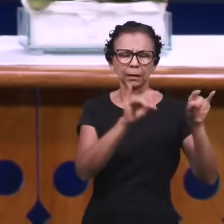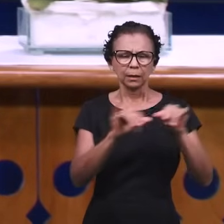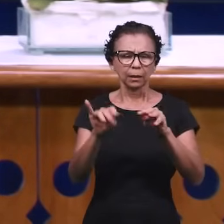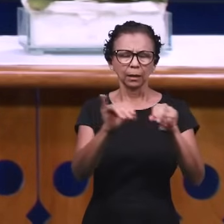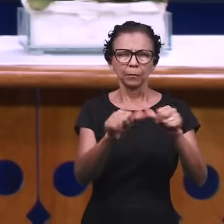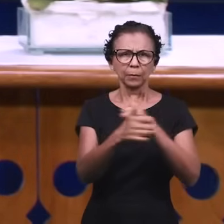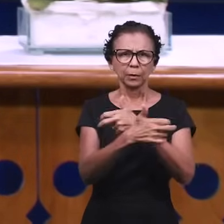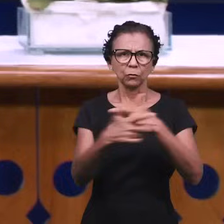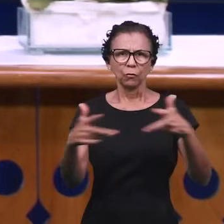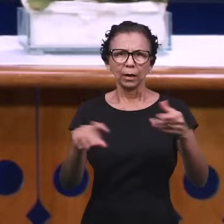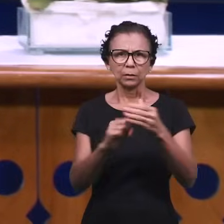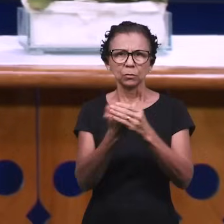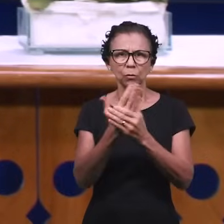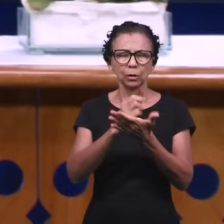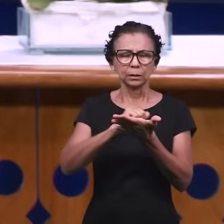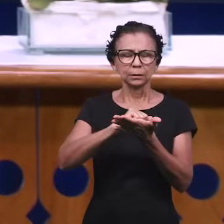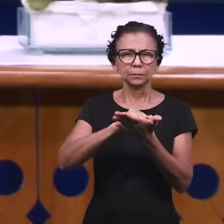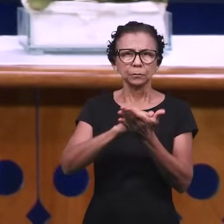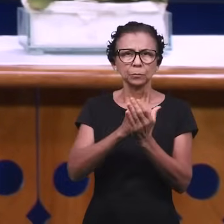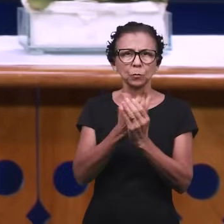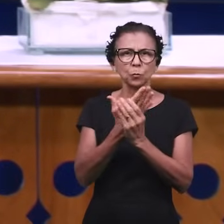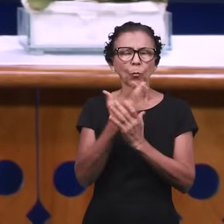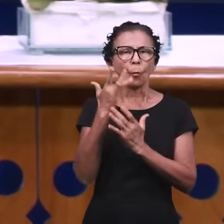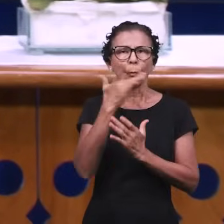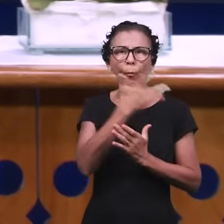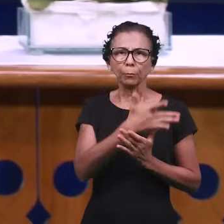temperar com ervas amargosas de acordo com a lei.